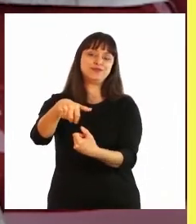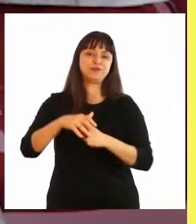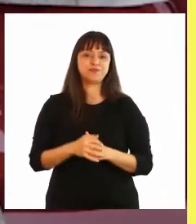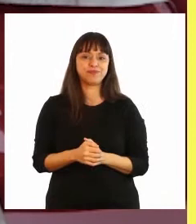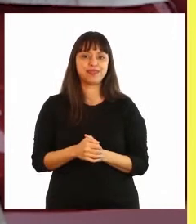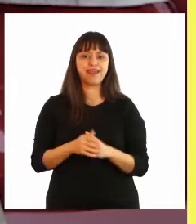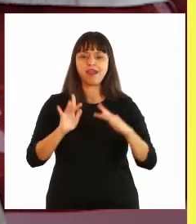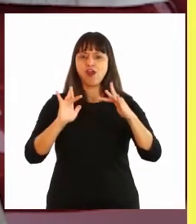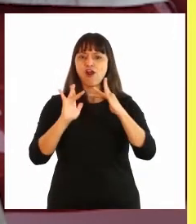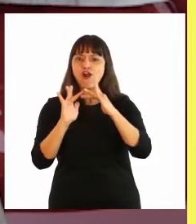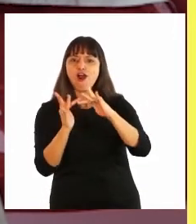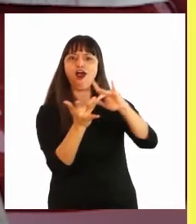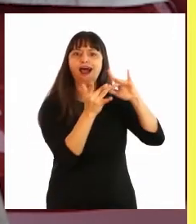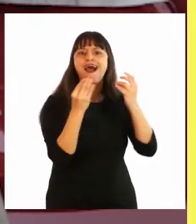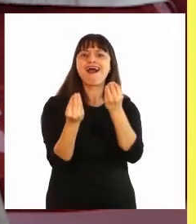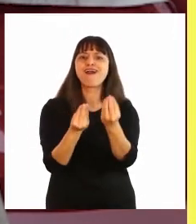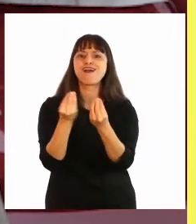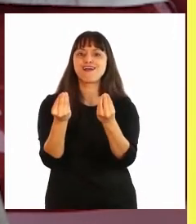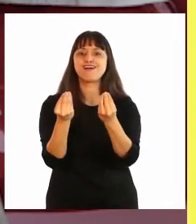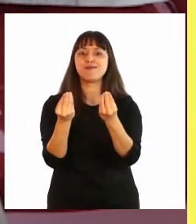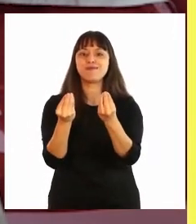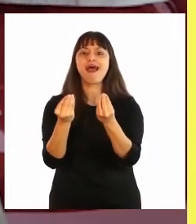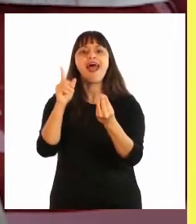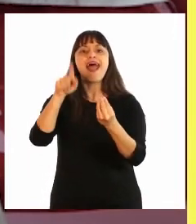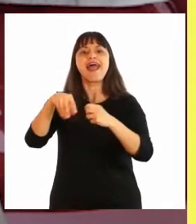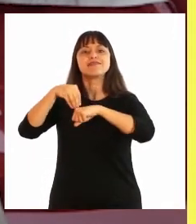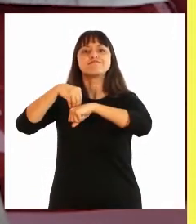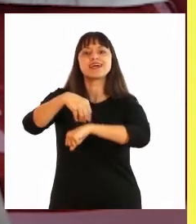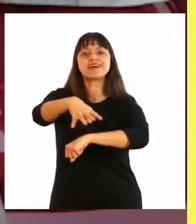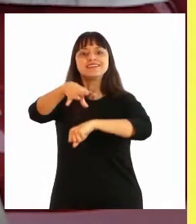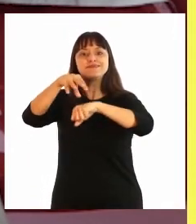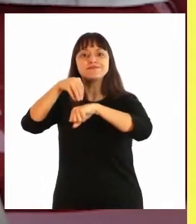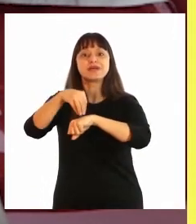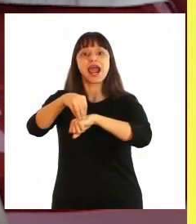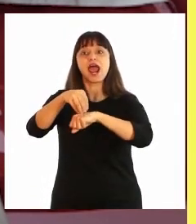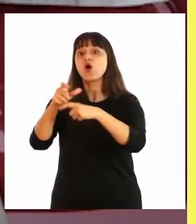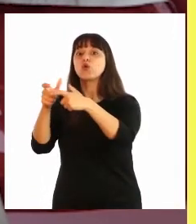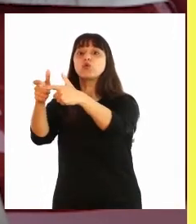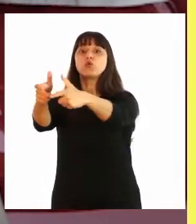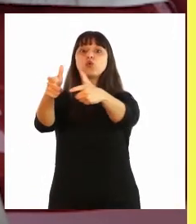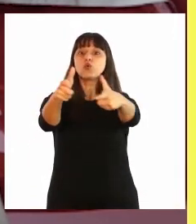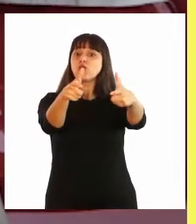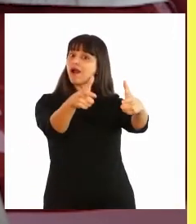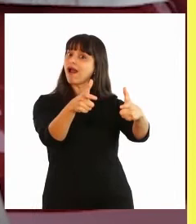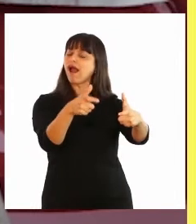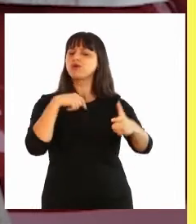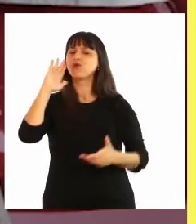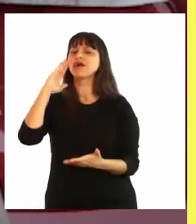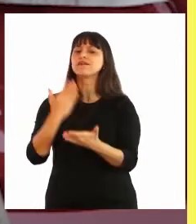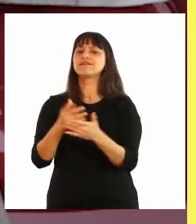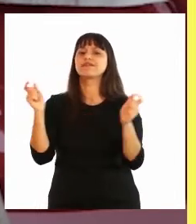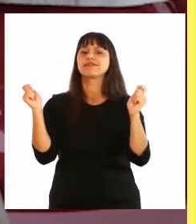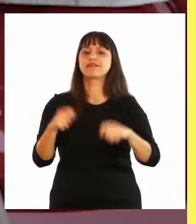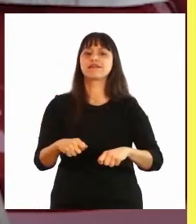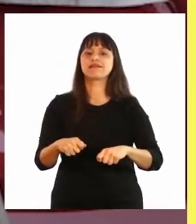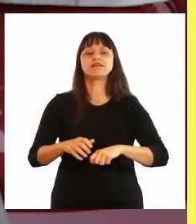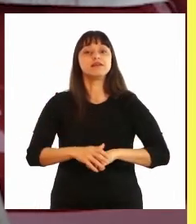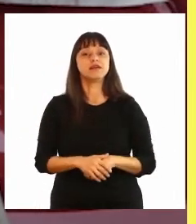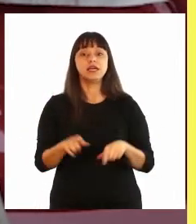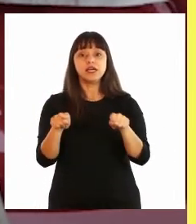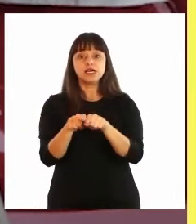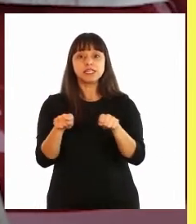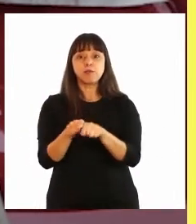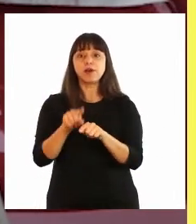elas têm muito a ver com essas mensagens chegarem em outros lugares, eu acredito, assim como o parente